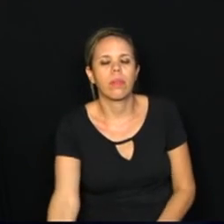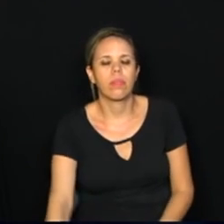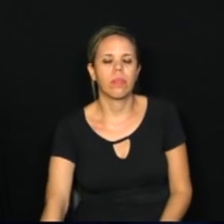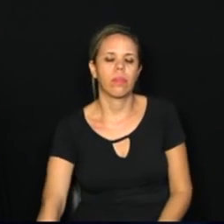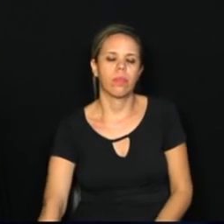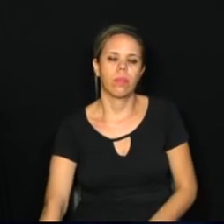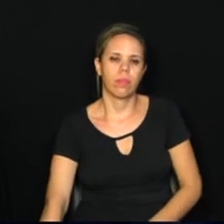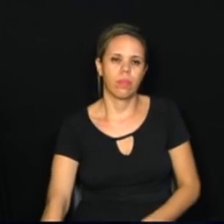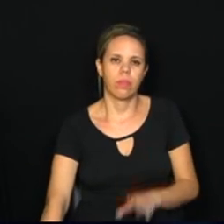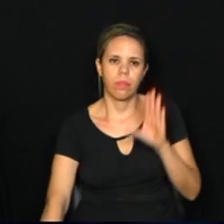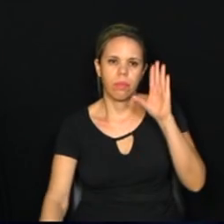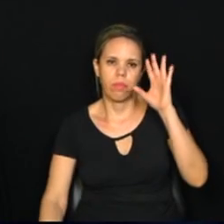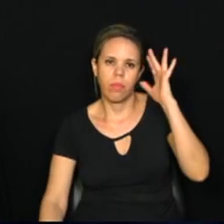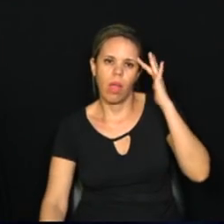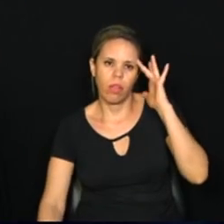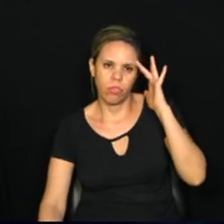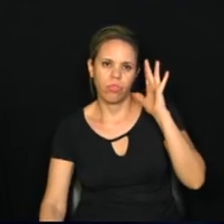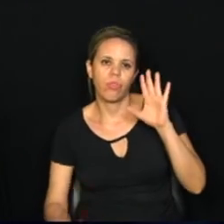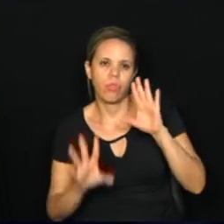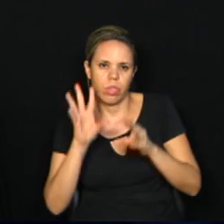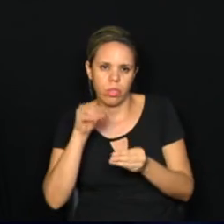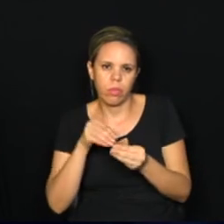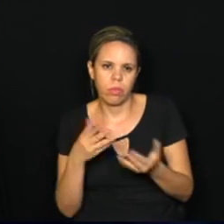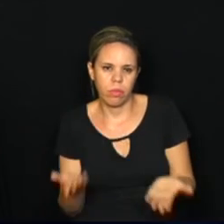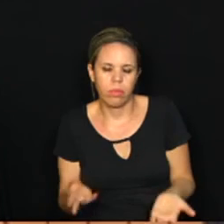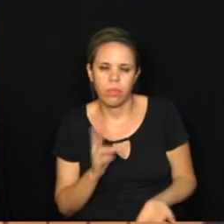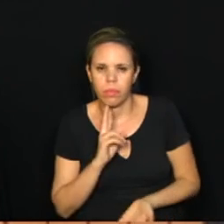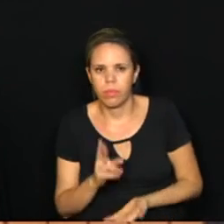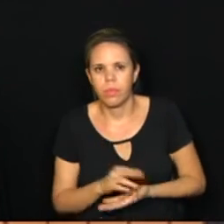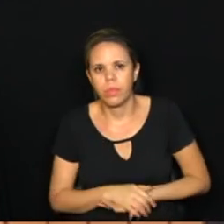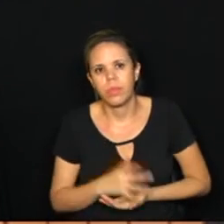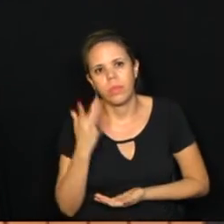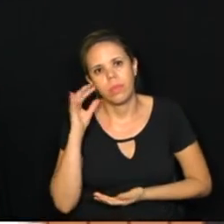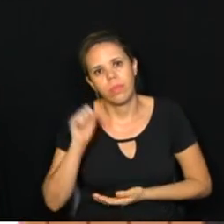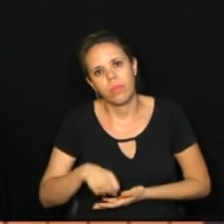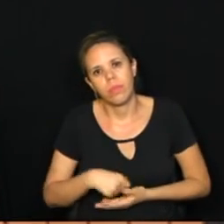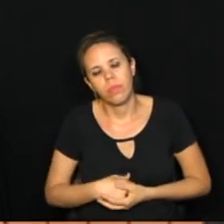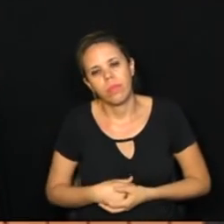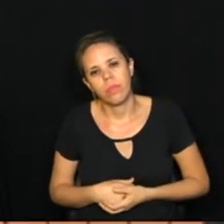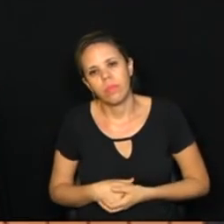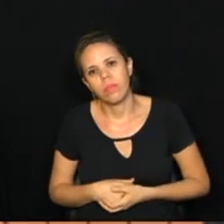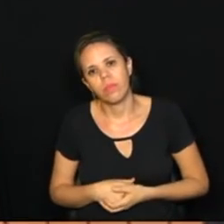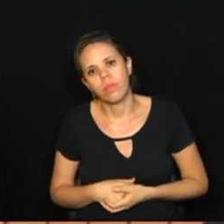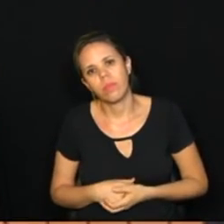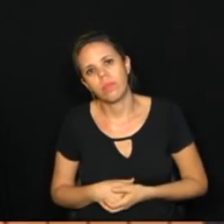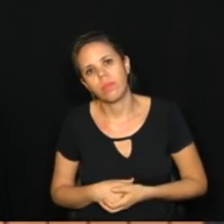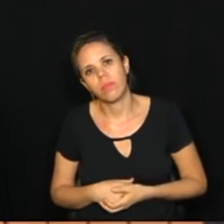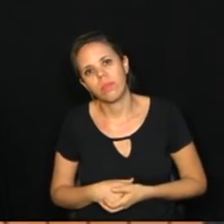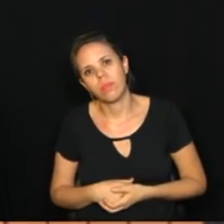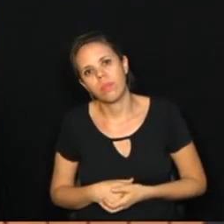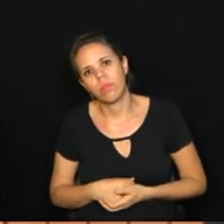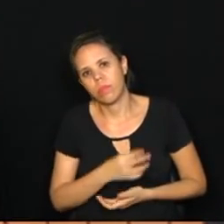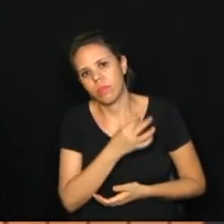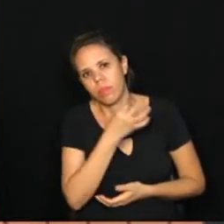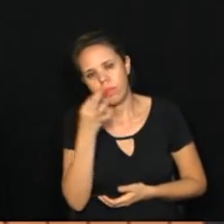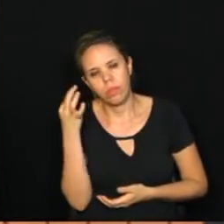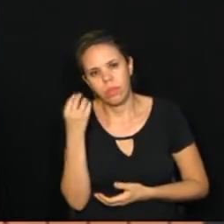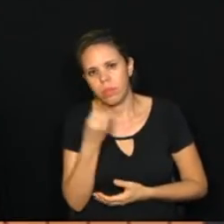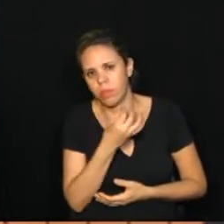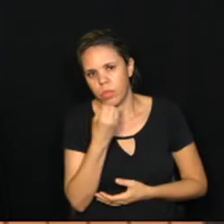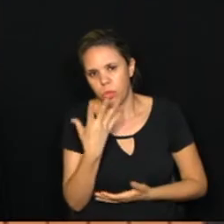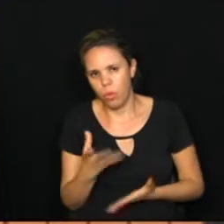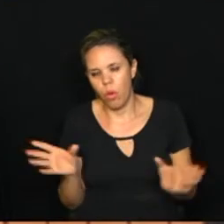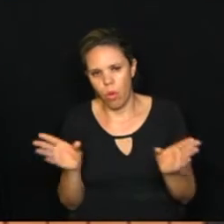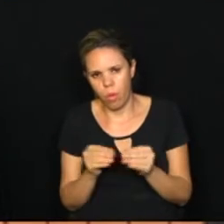Acho que era isso, Rossini. Não sei se respondeu tudo. Eu acho que sim, e de uma maneira bastante